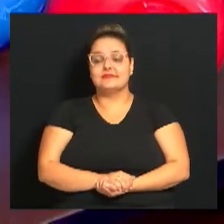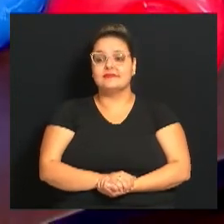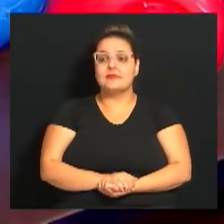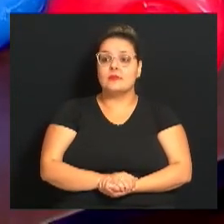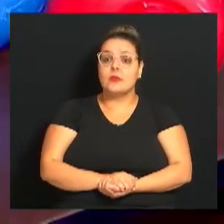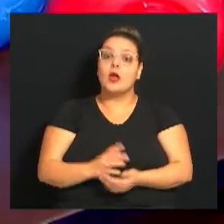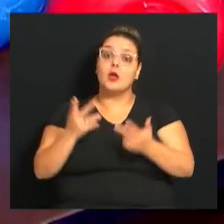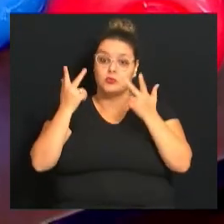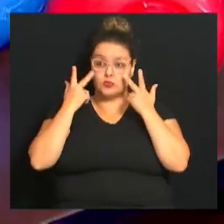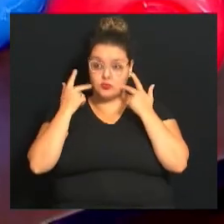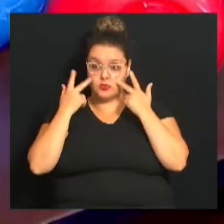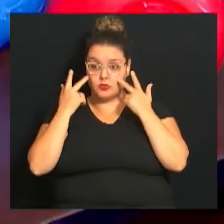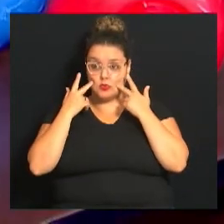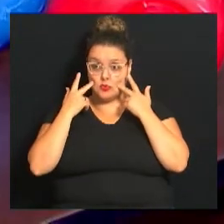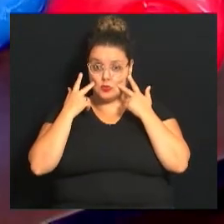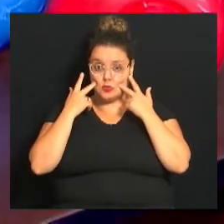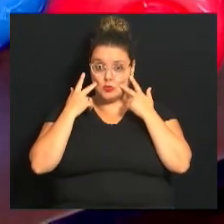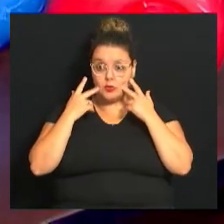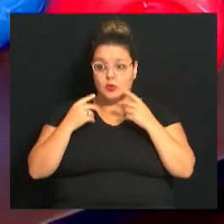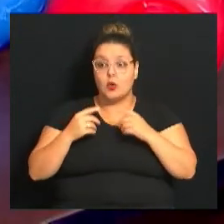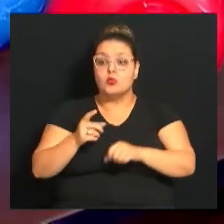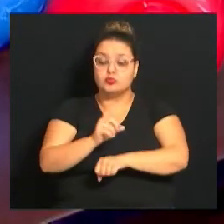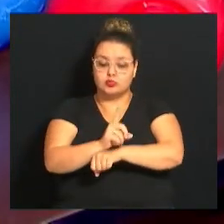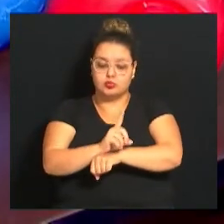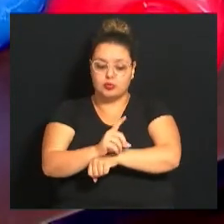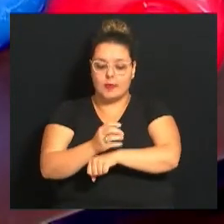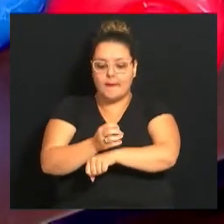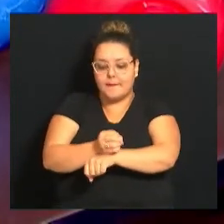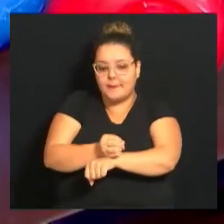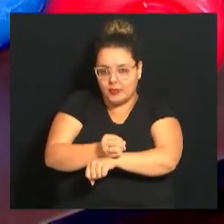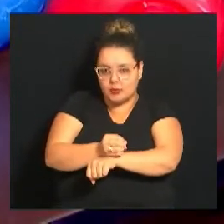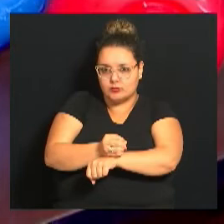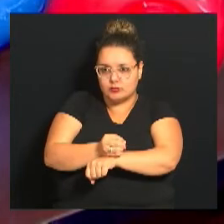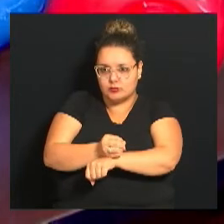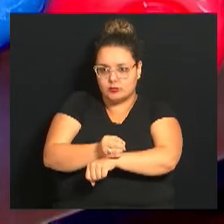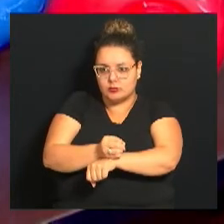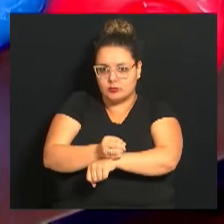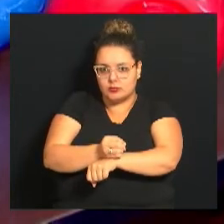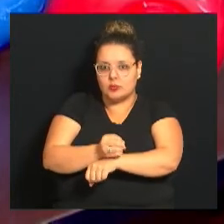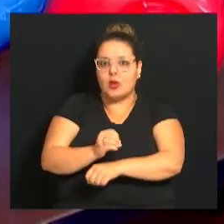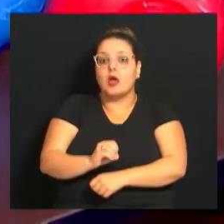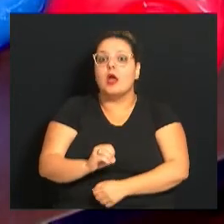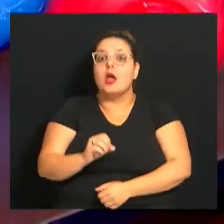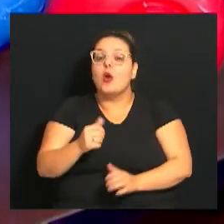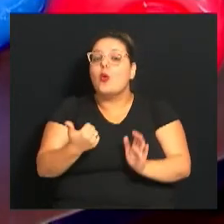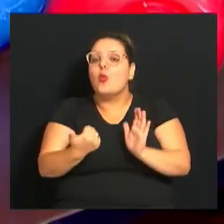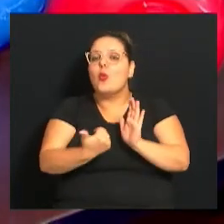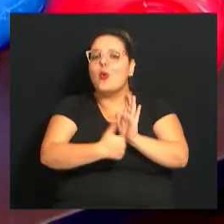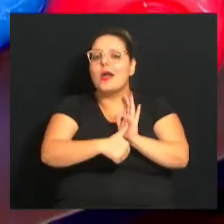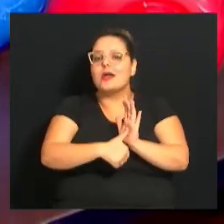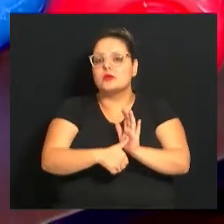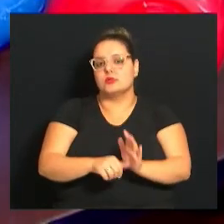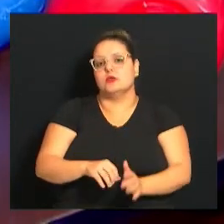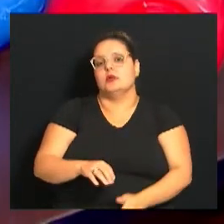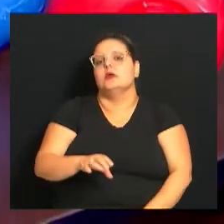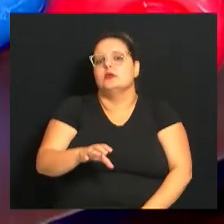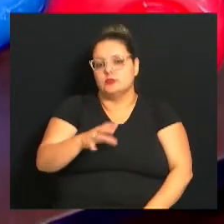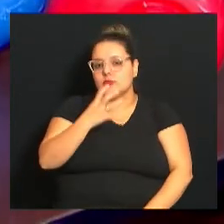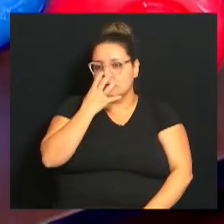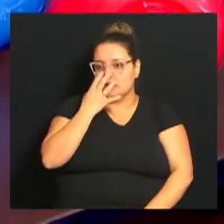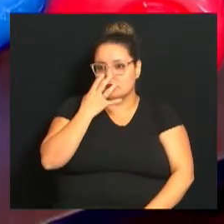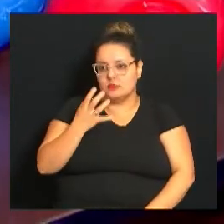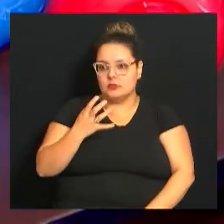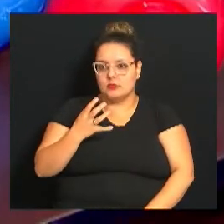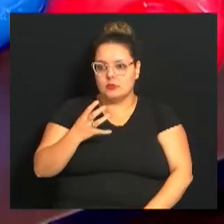Normalmente, na parte traseira do cachorro existe uma glândula, que eu falo é o RG do cachorro. Quando ele cheira ali, né, e o cachorro tem as